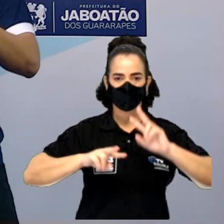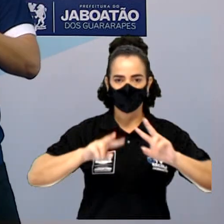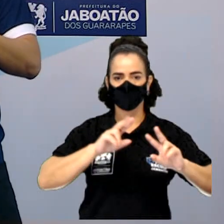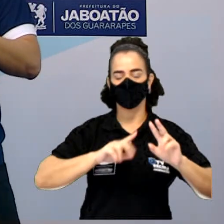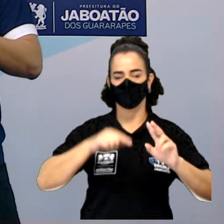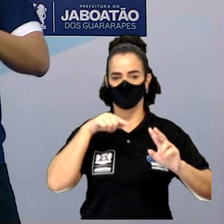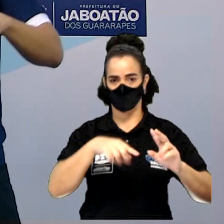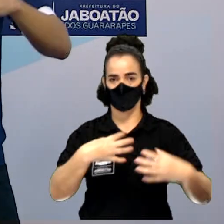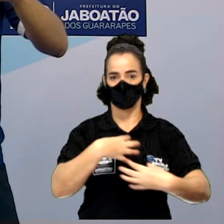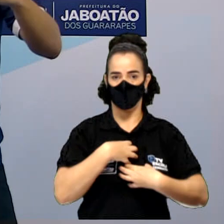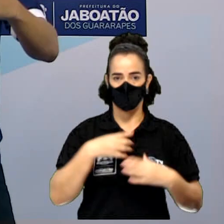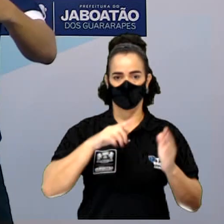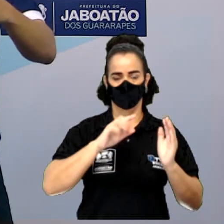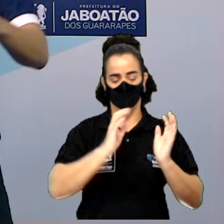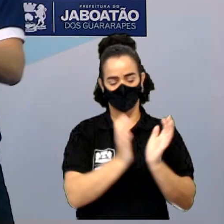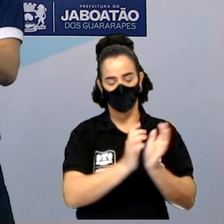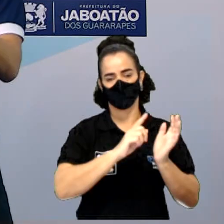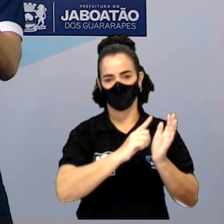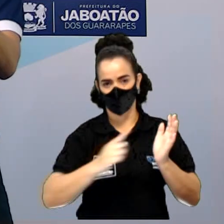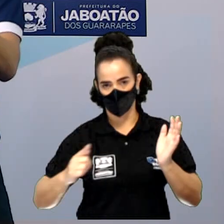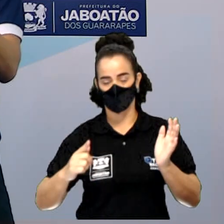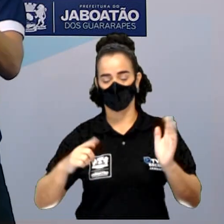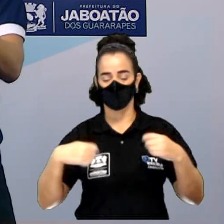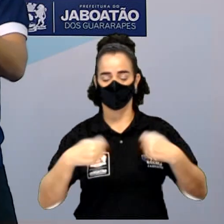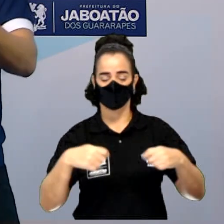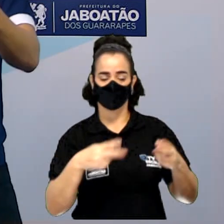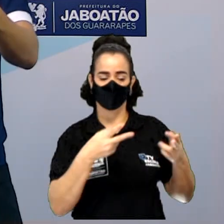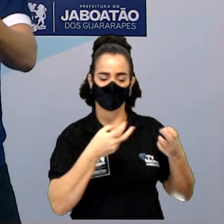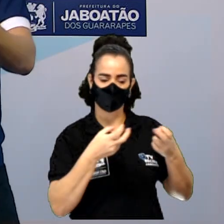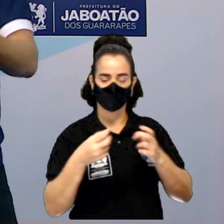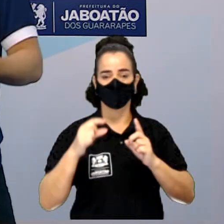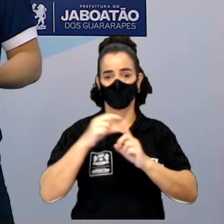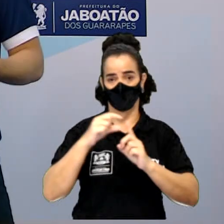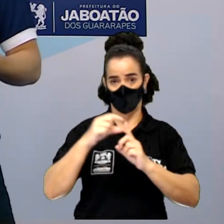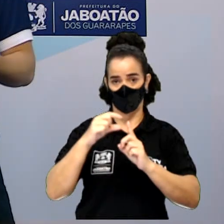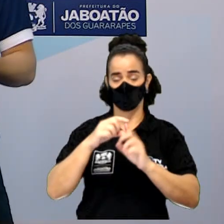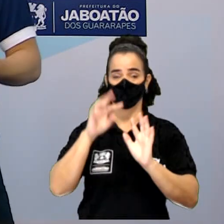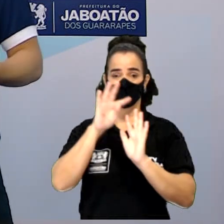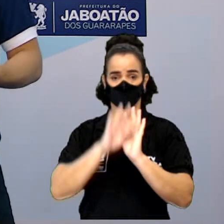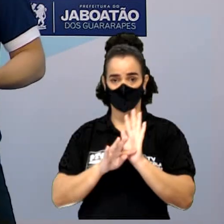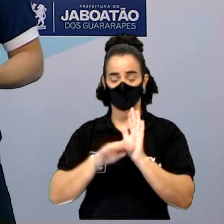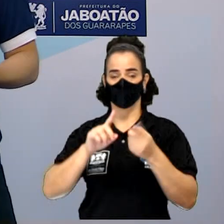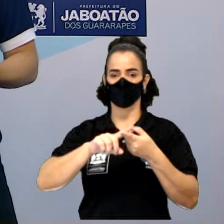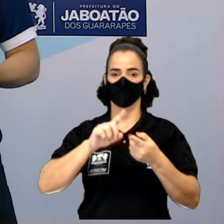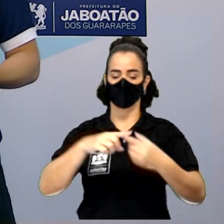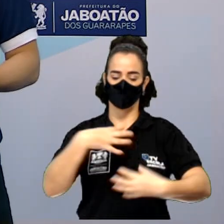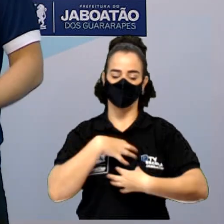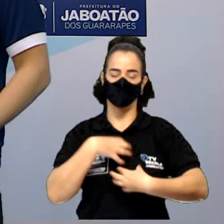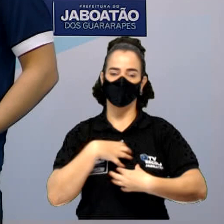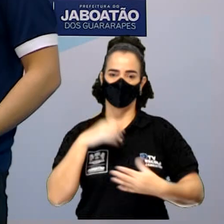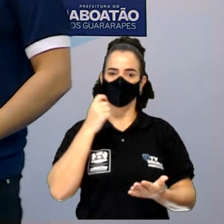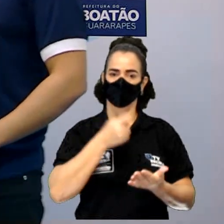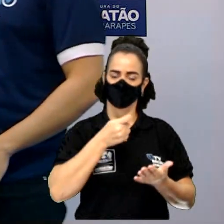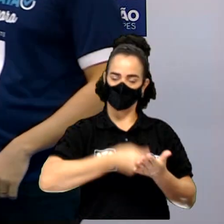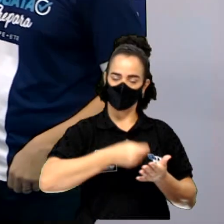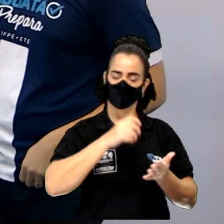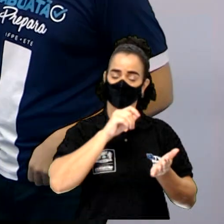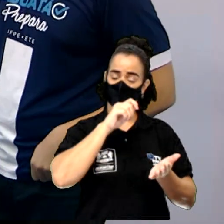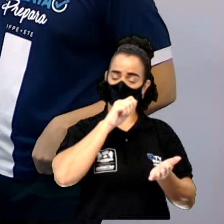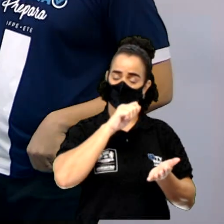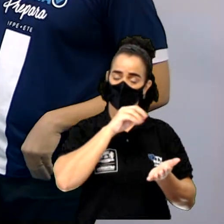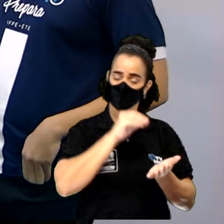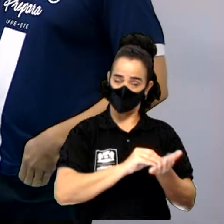semântica envolvidos, a gente tem que observar a palavra em si, a função do termo e, consequentemente, o sentido que se aplica. Quando a gente